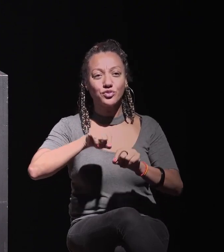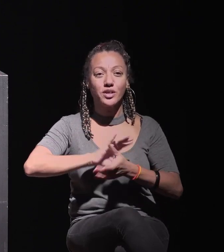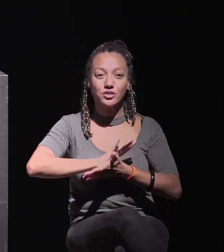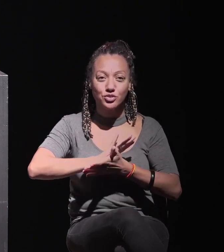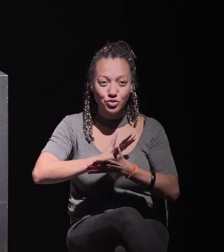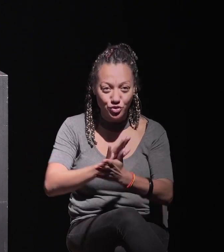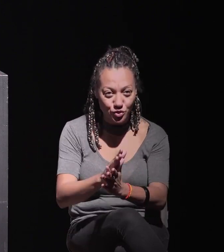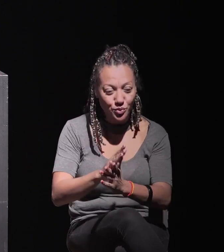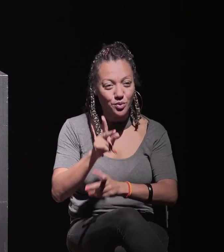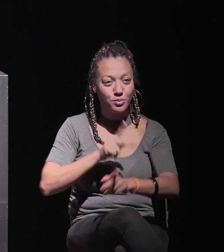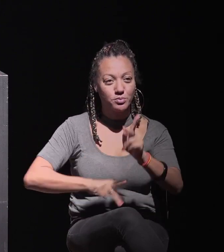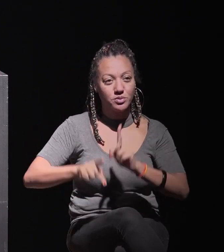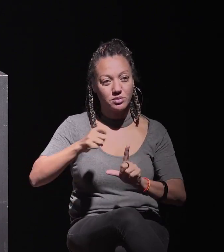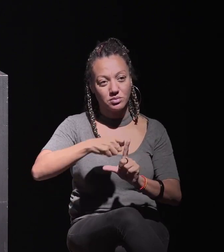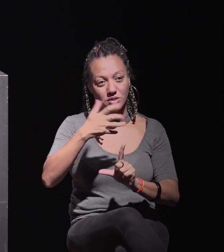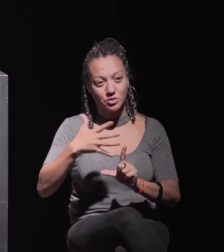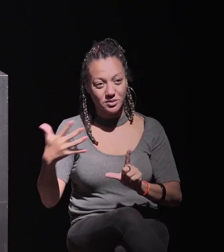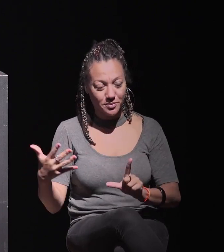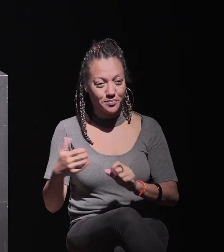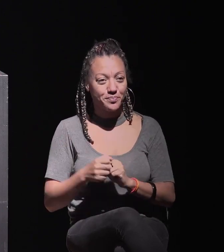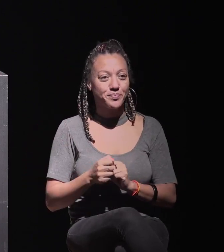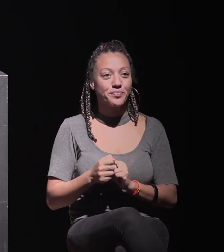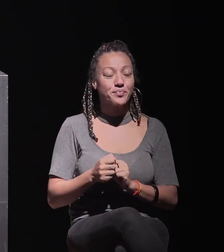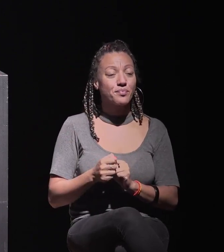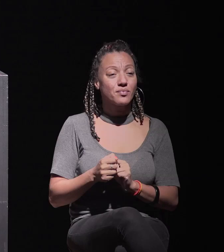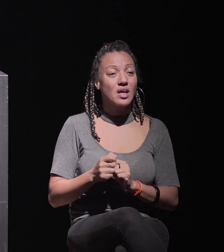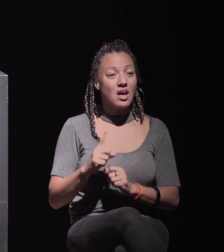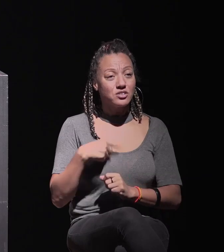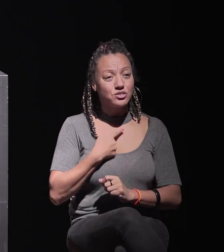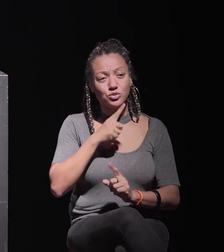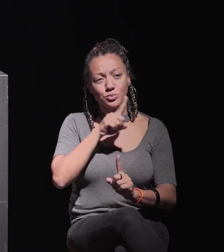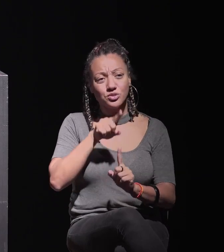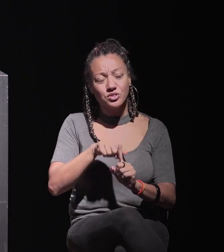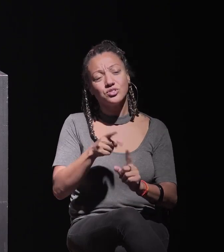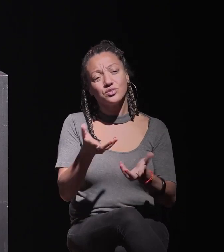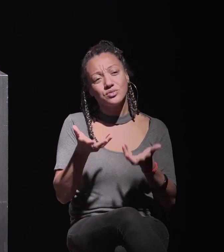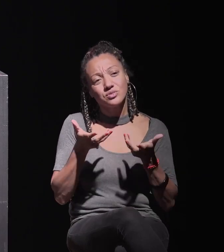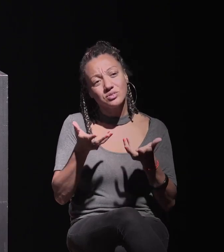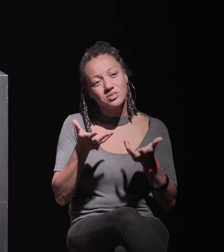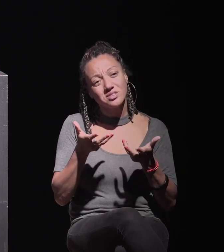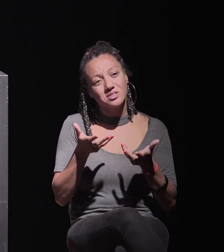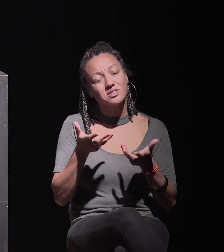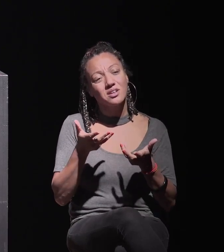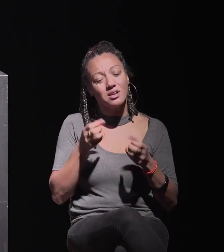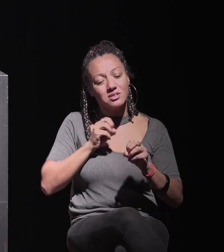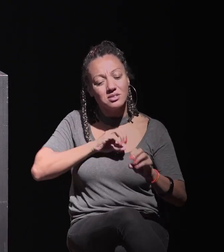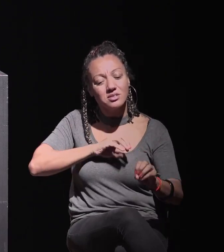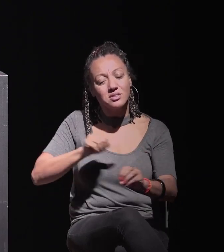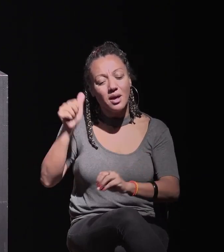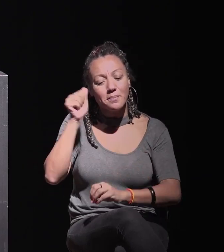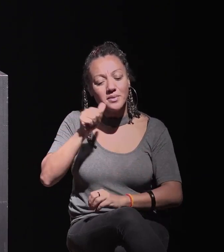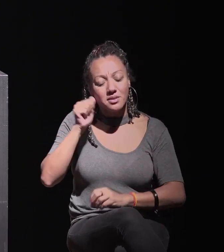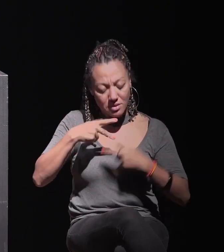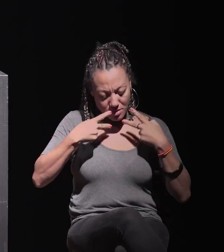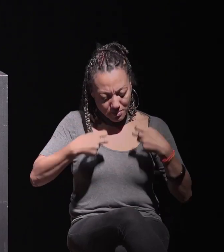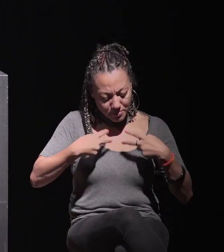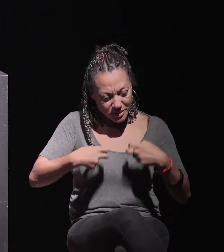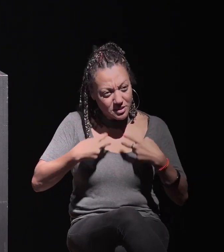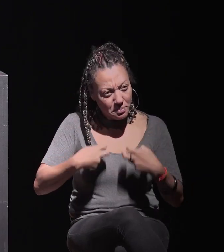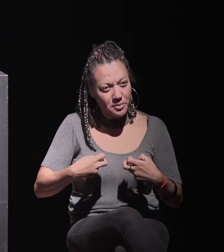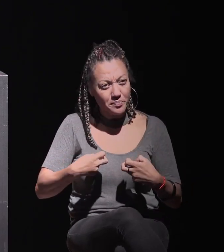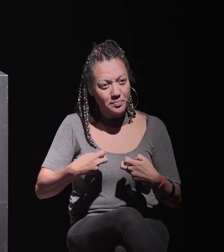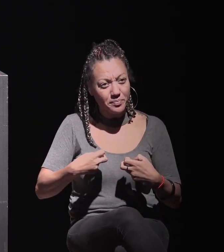as mulheres, contra as meninas, que precisam aprender a se defender, a identificar as situações de violência a que